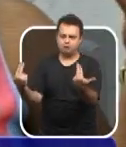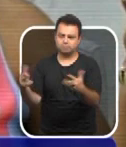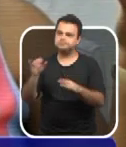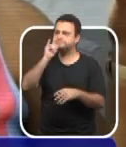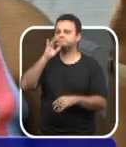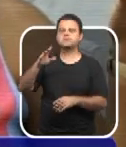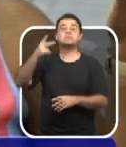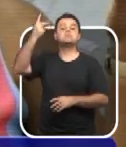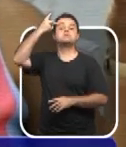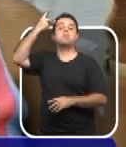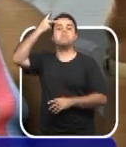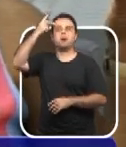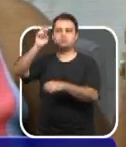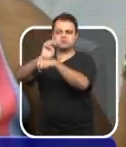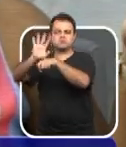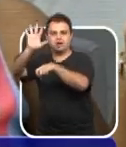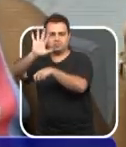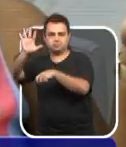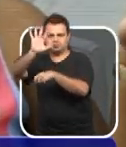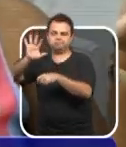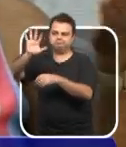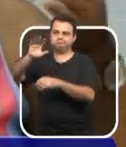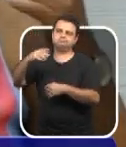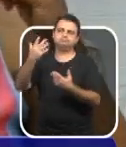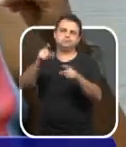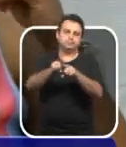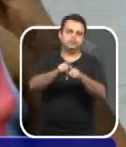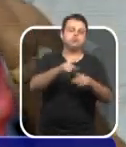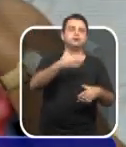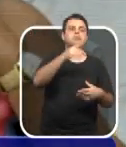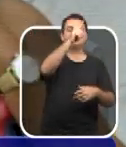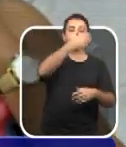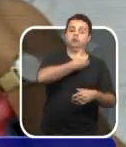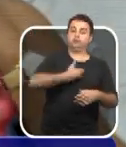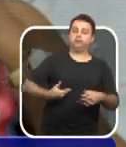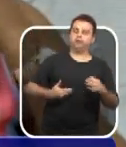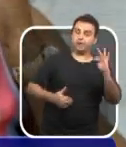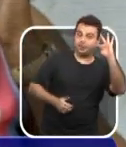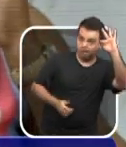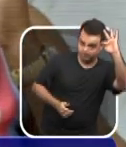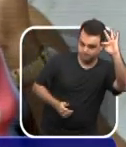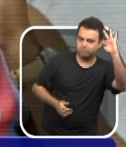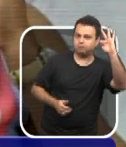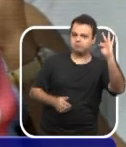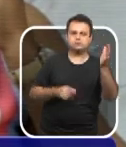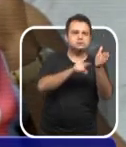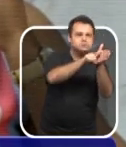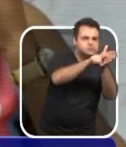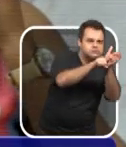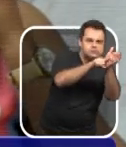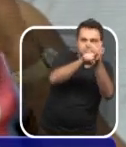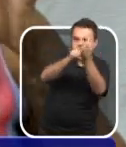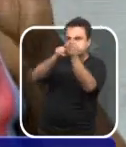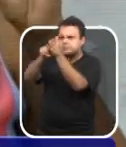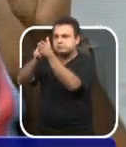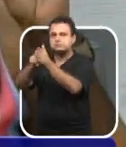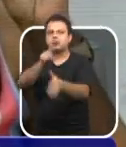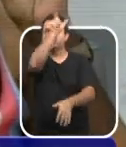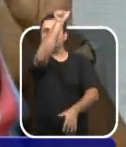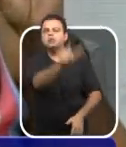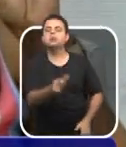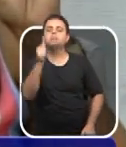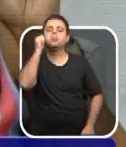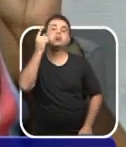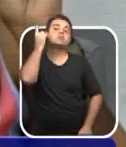do Estado como do federal. Eu tenho acompanhado o trabalho de uma deputada federal que está falando muito da questão